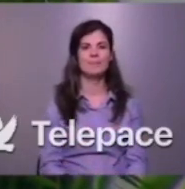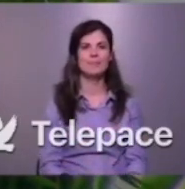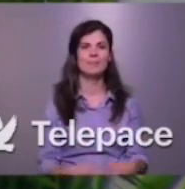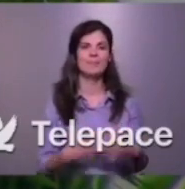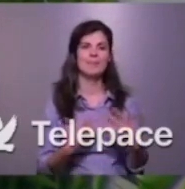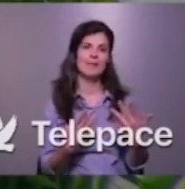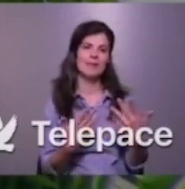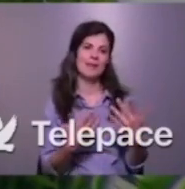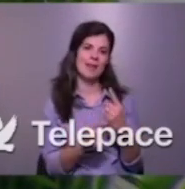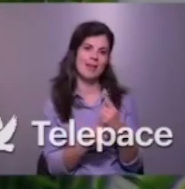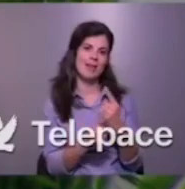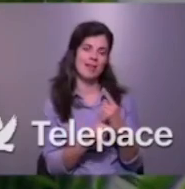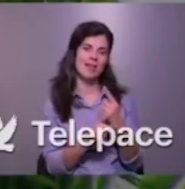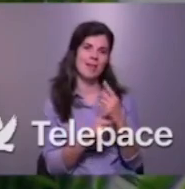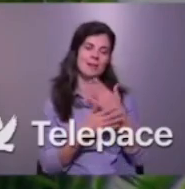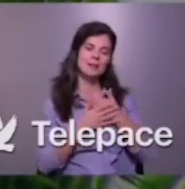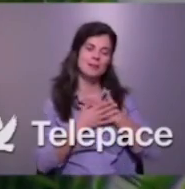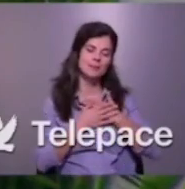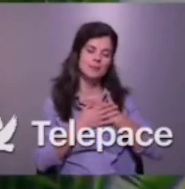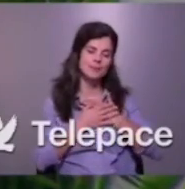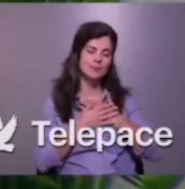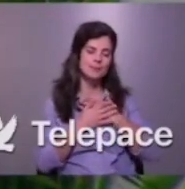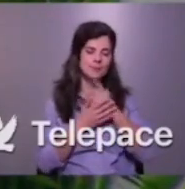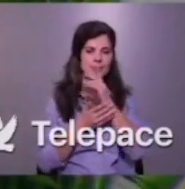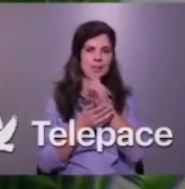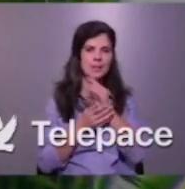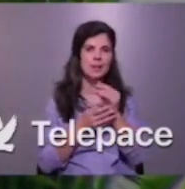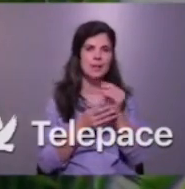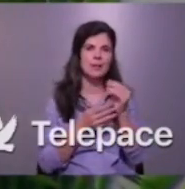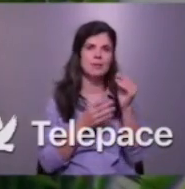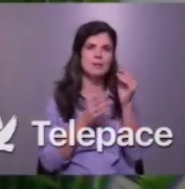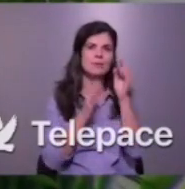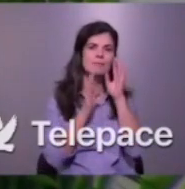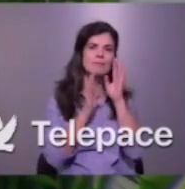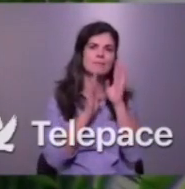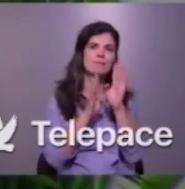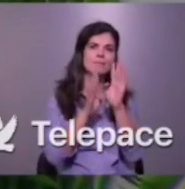Continuemos a nossa adoração em silêncio.